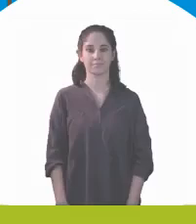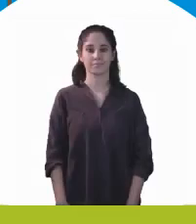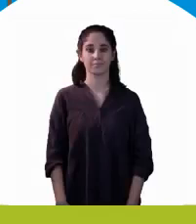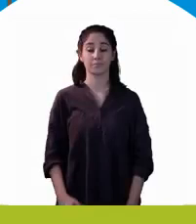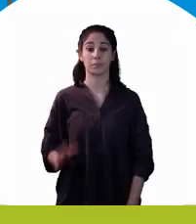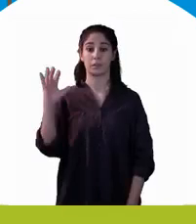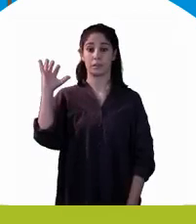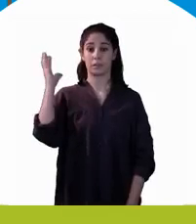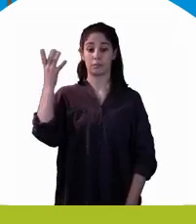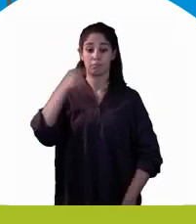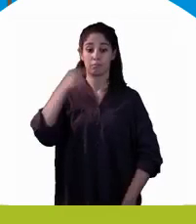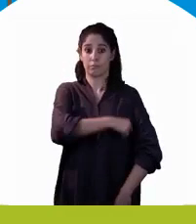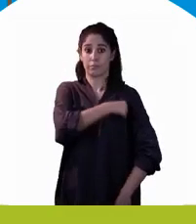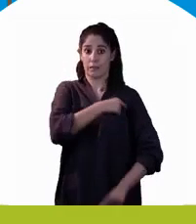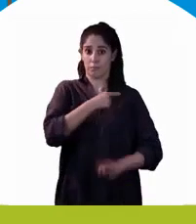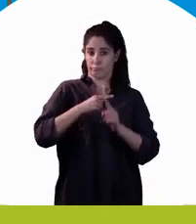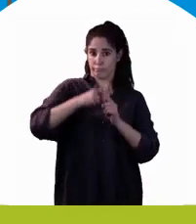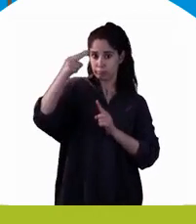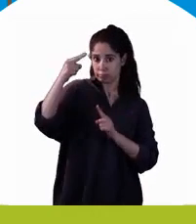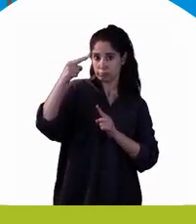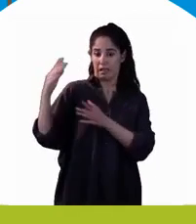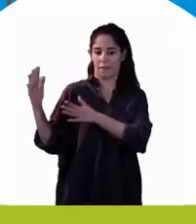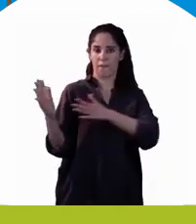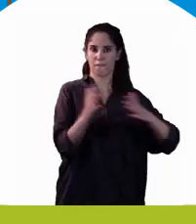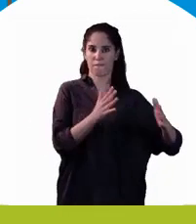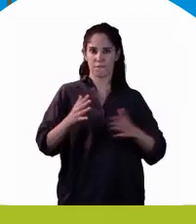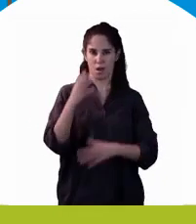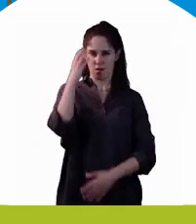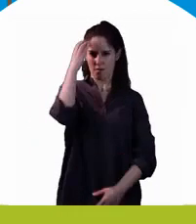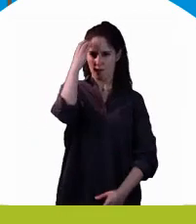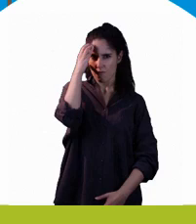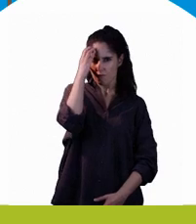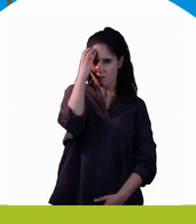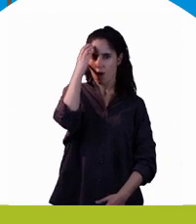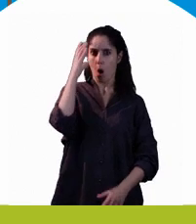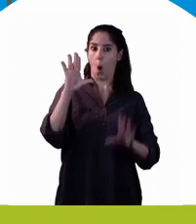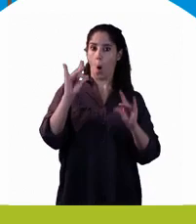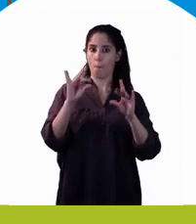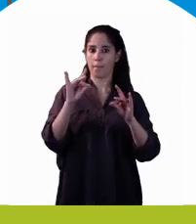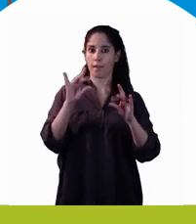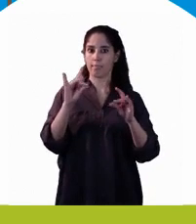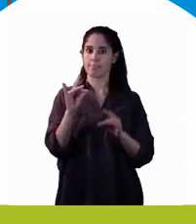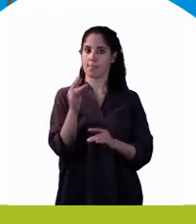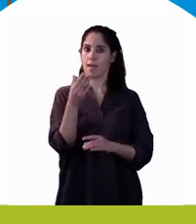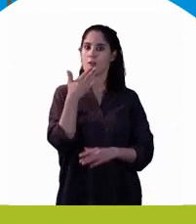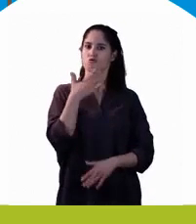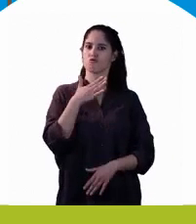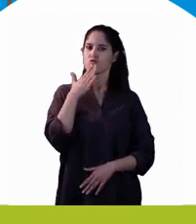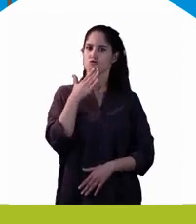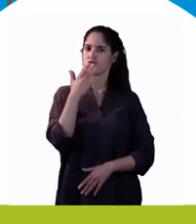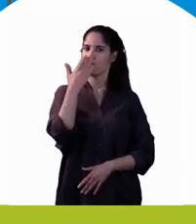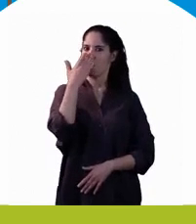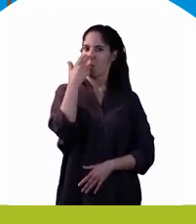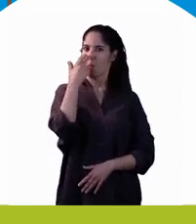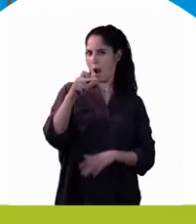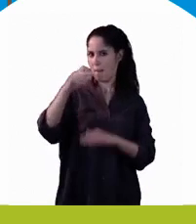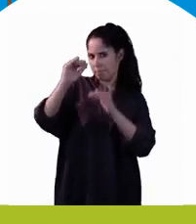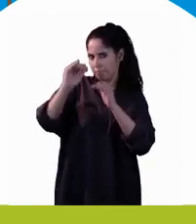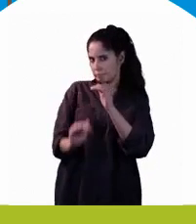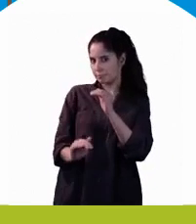Nos períodos de temperaturas elevadas, ventos fortes e umidade relativa do ar a baixa, evite